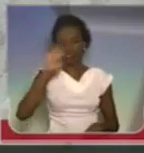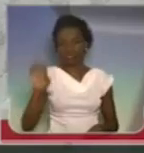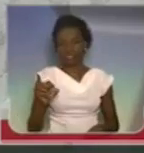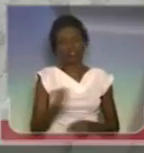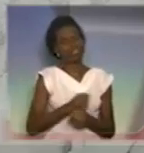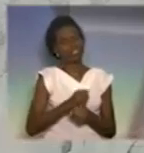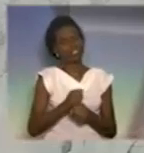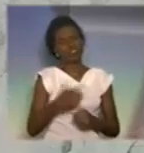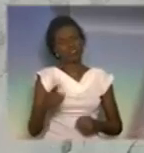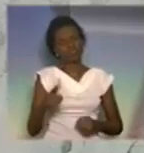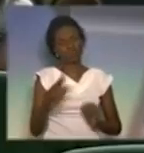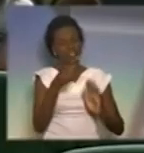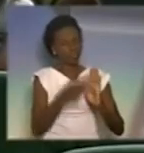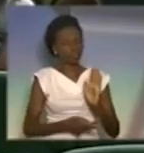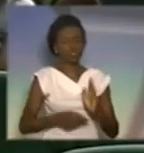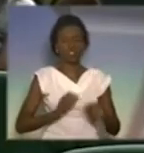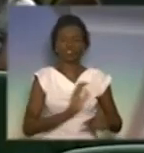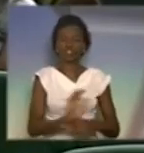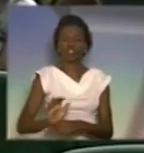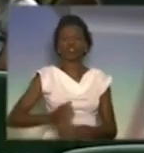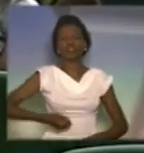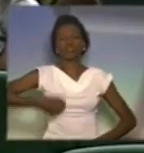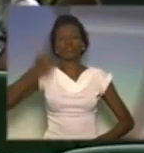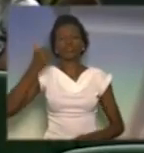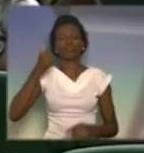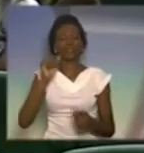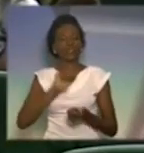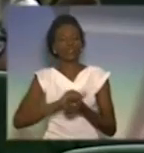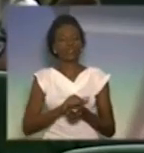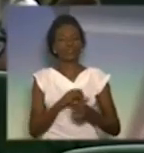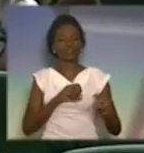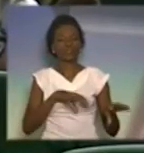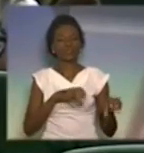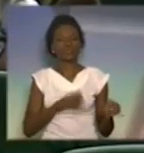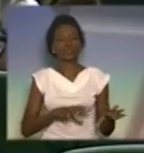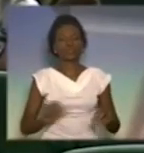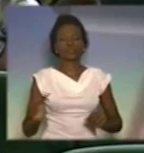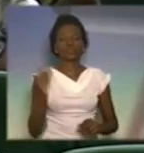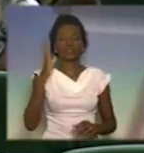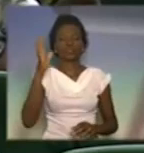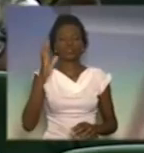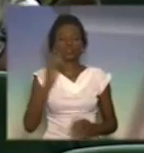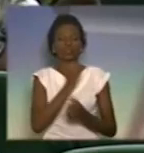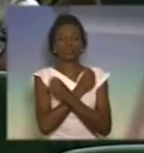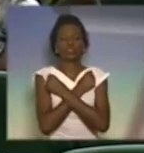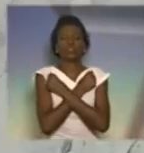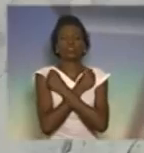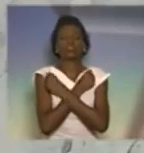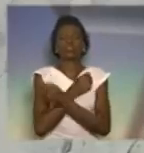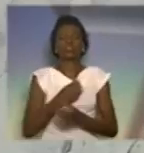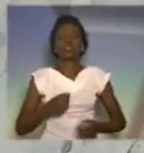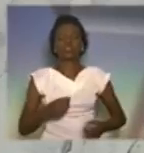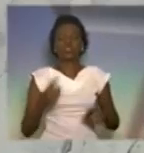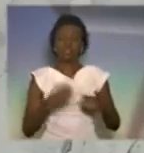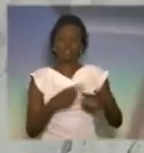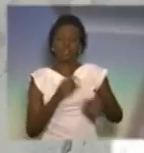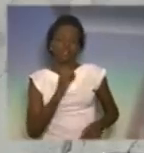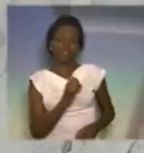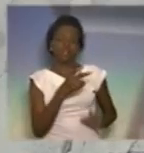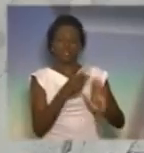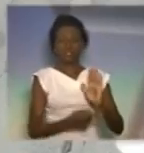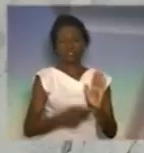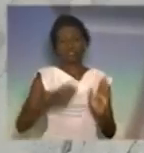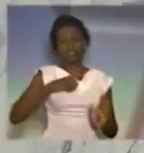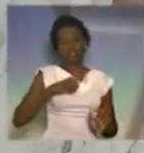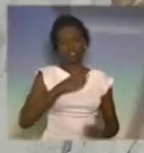aqui projeto para melhoria da qualidade de ensino e para valorização do magistério porque se tivesse projeto